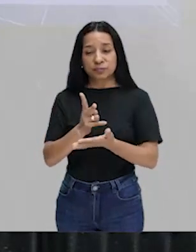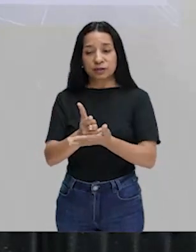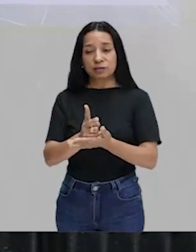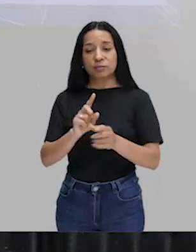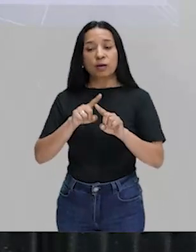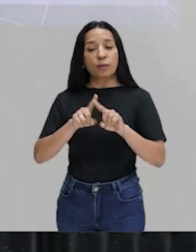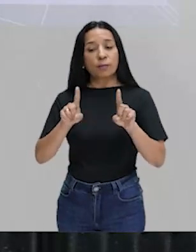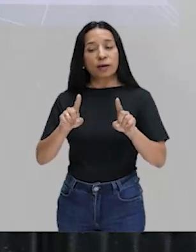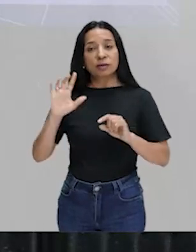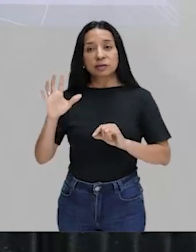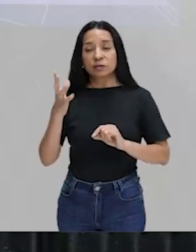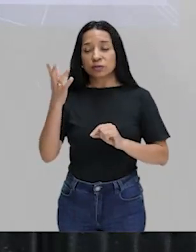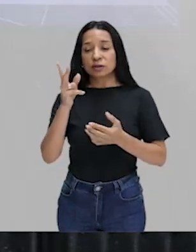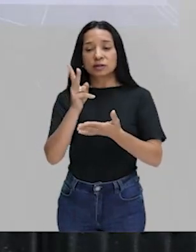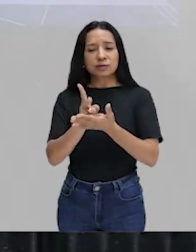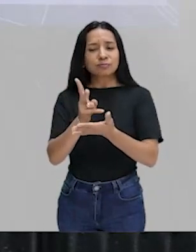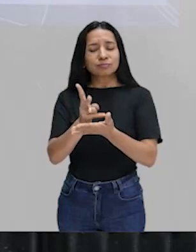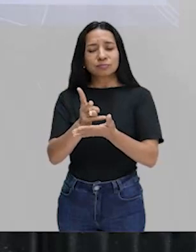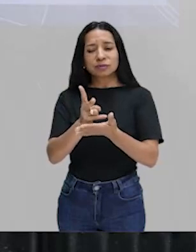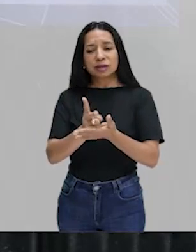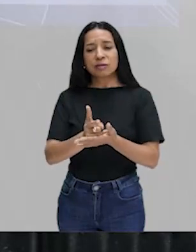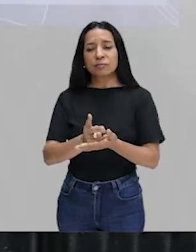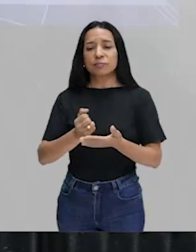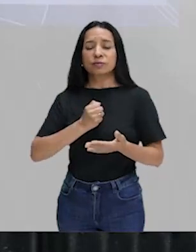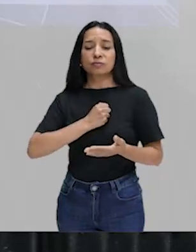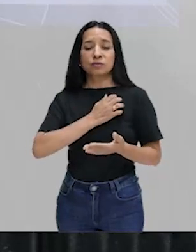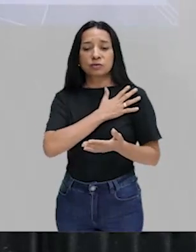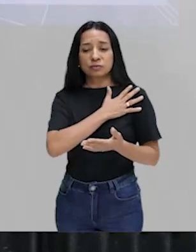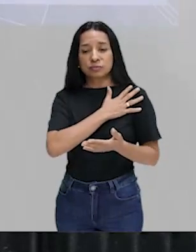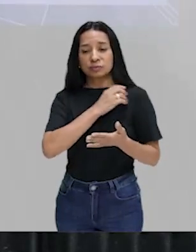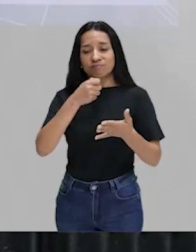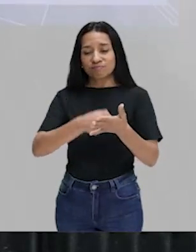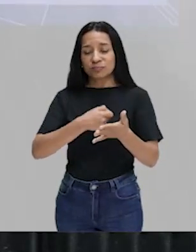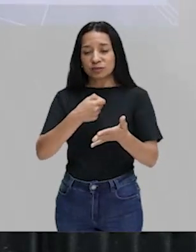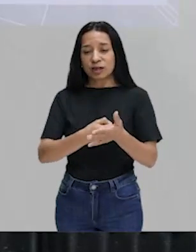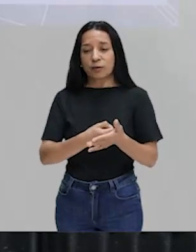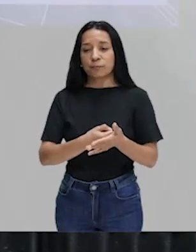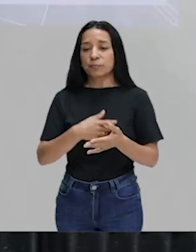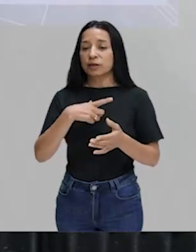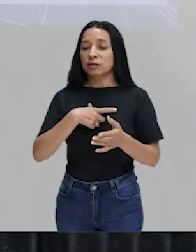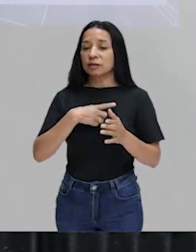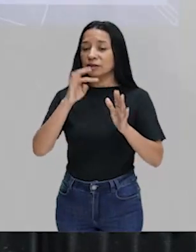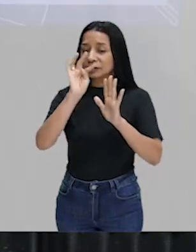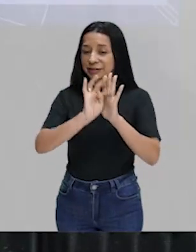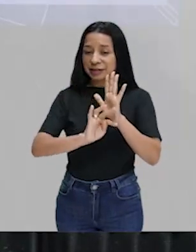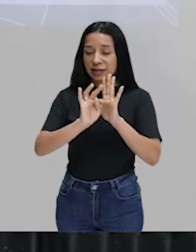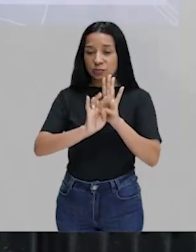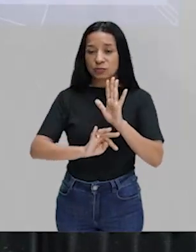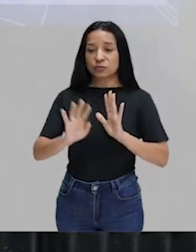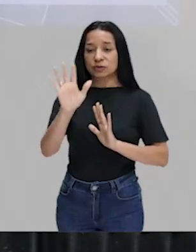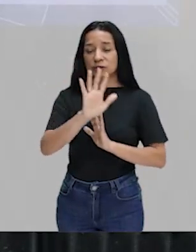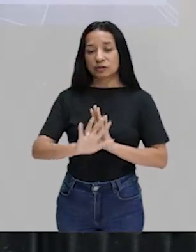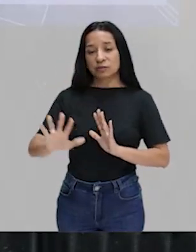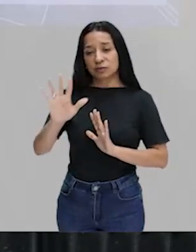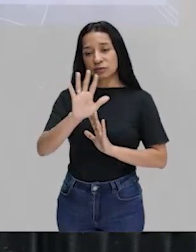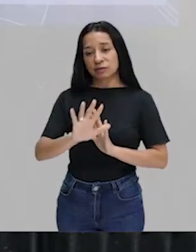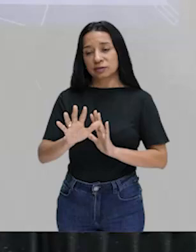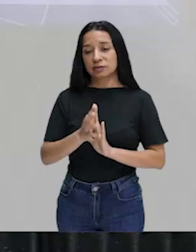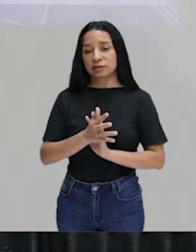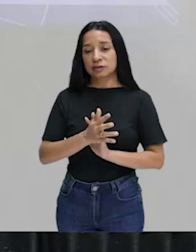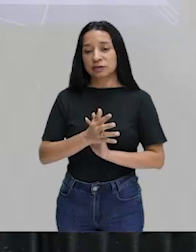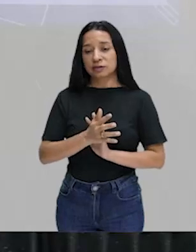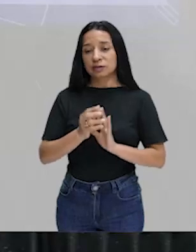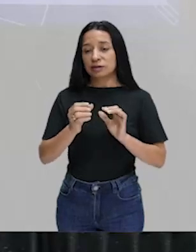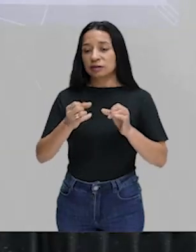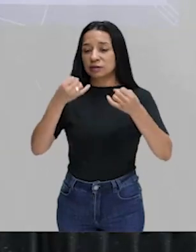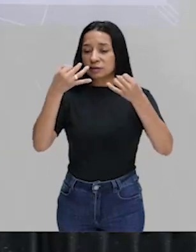aconteceu muito no regime militar. Durante esse período, as músicas passaram a ter letras nacionalistas e que falavam sobre as belezas de se